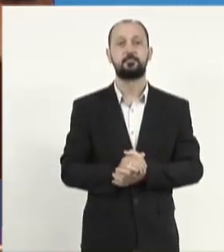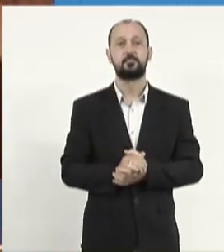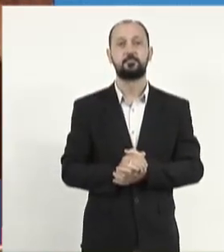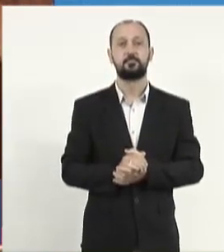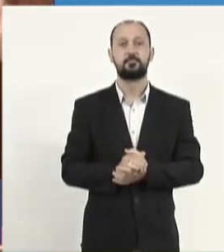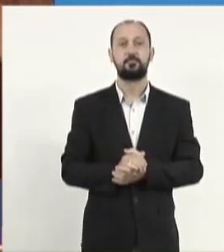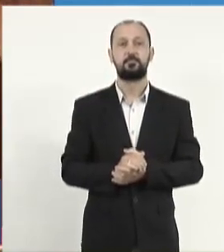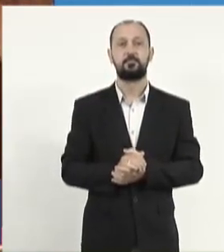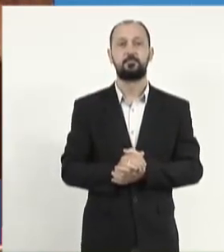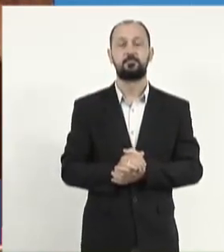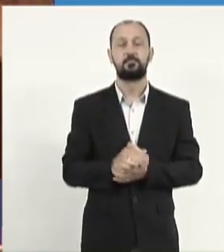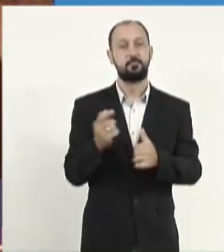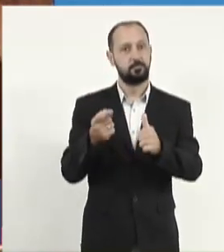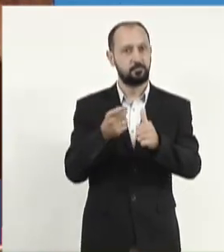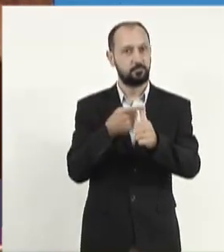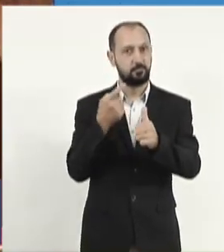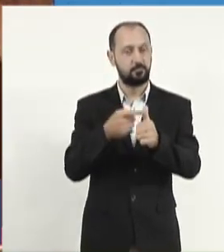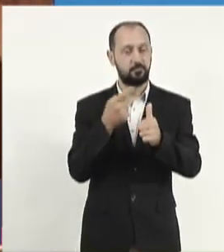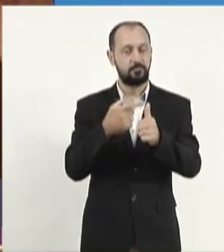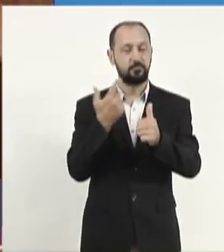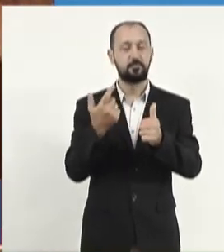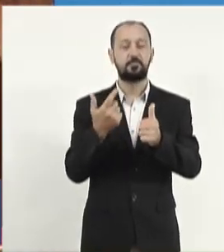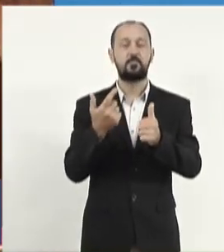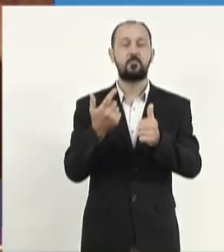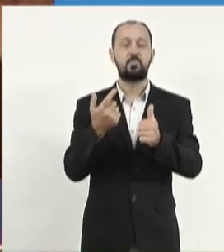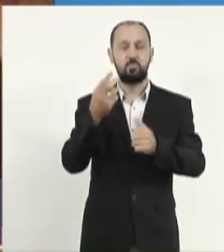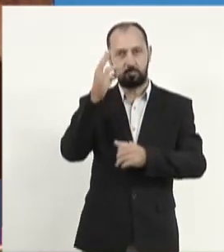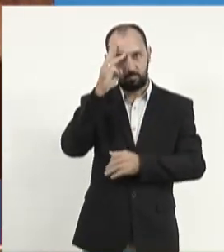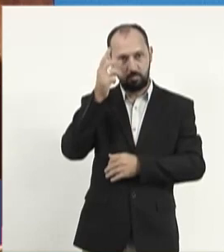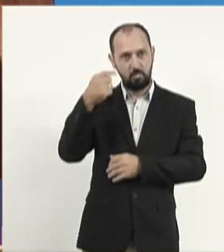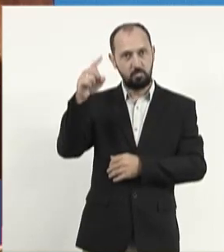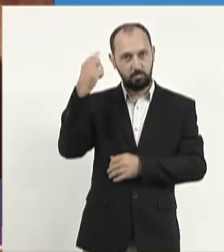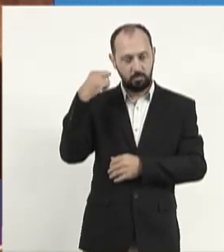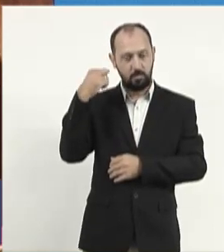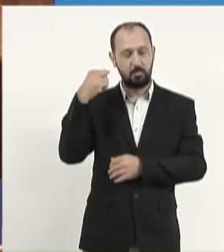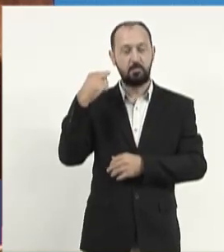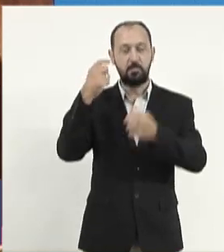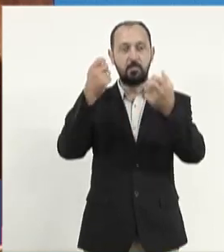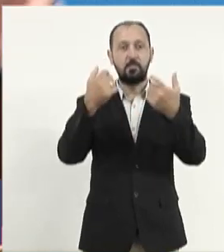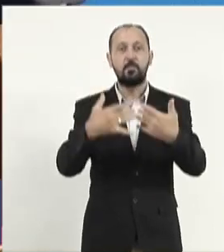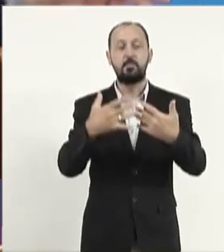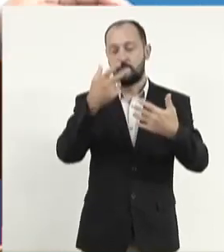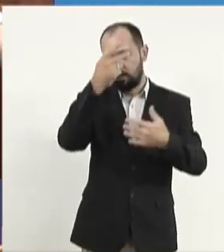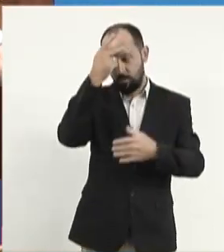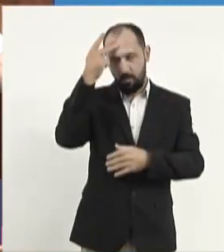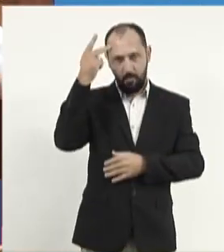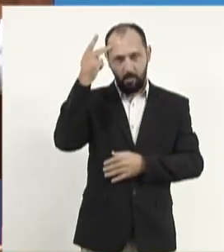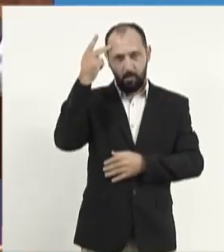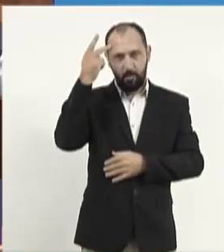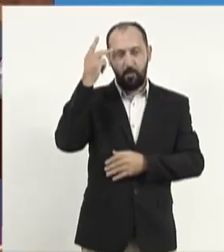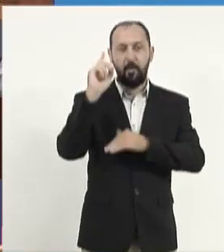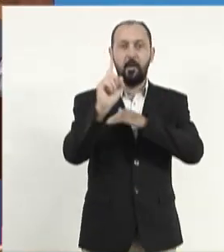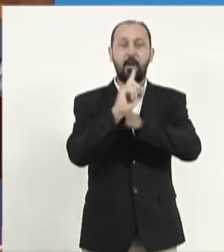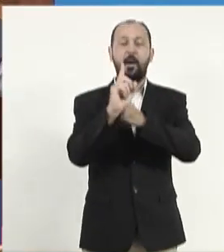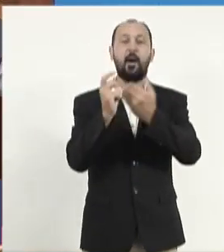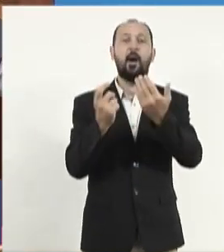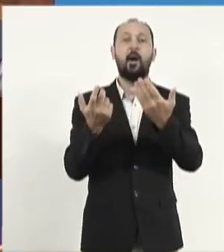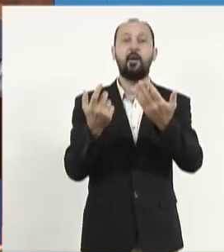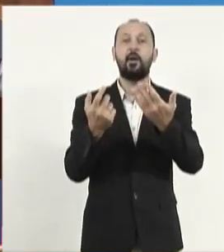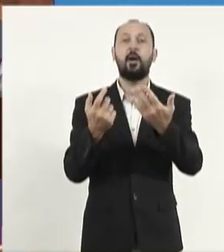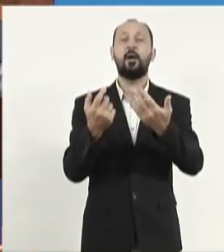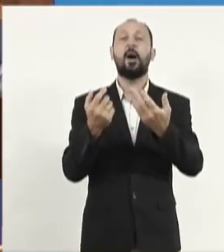já falei aqui na sessão de terça-feira, os consumidores foram